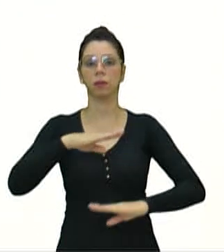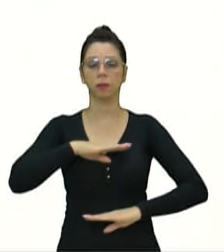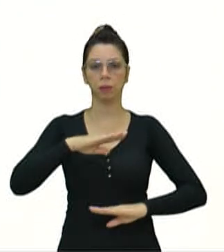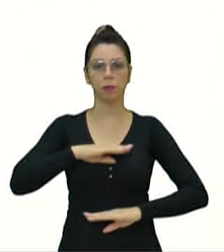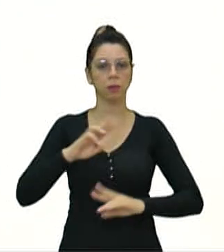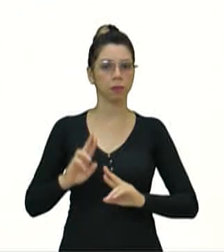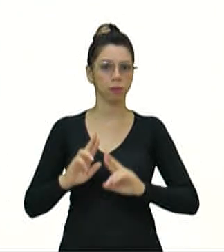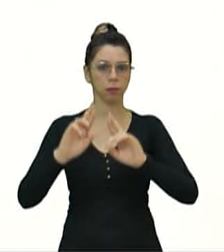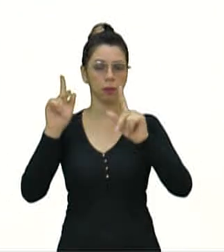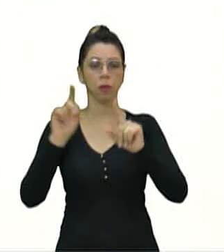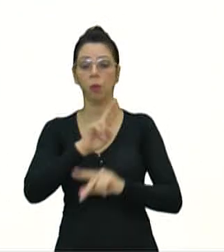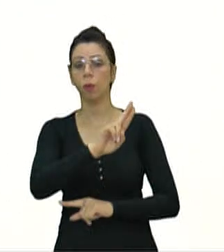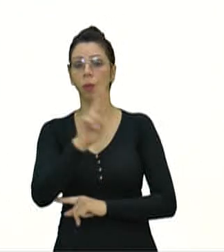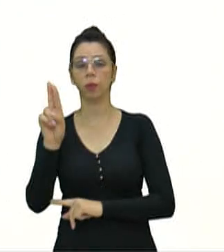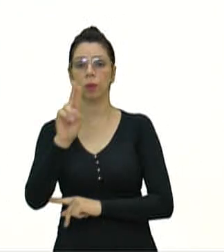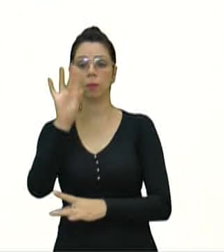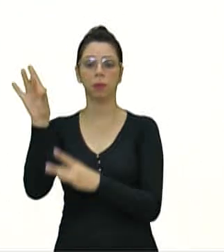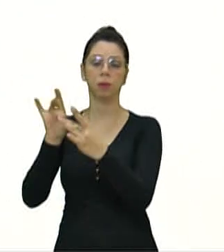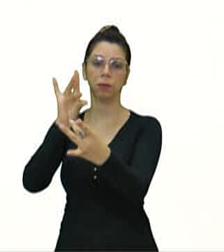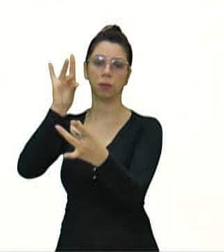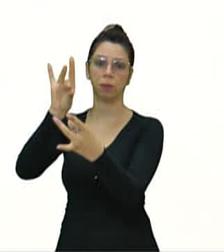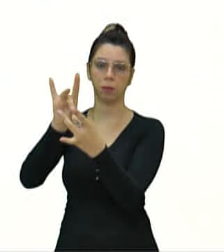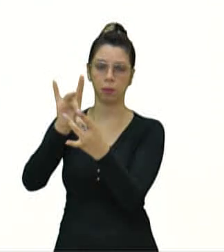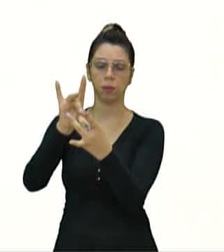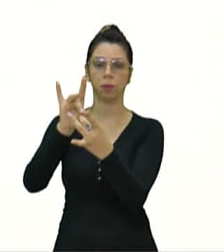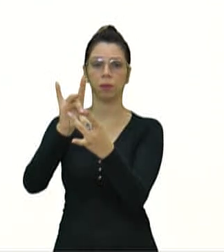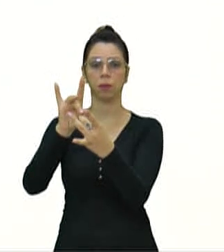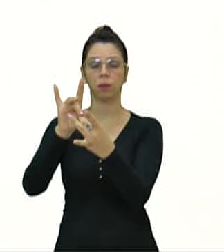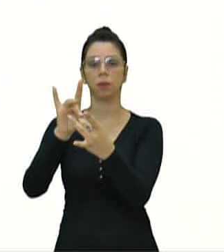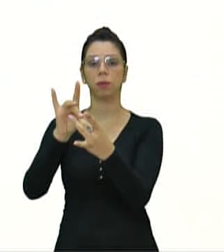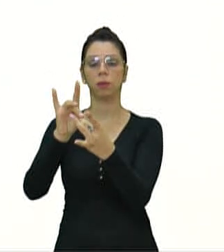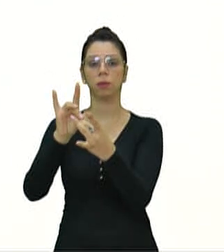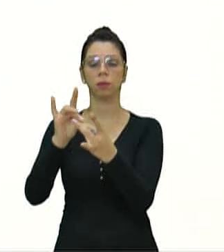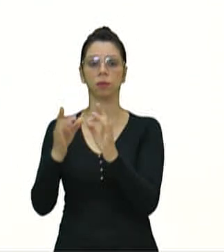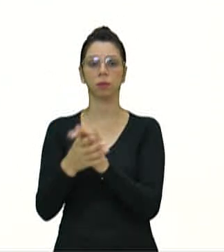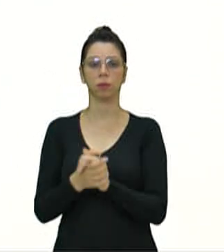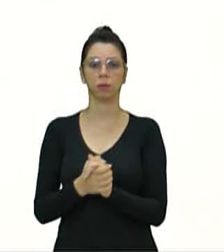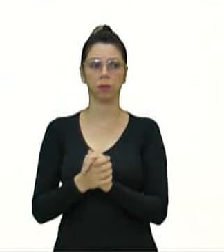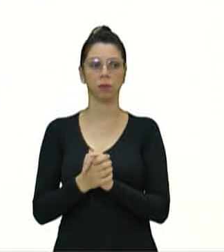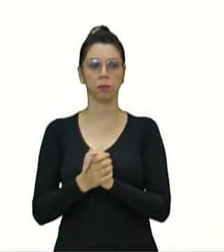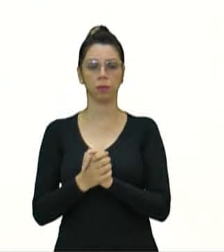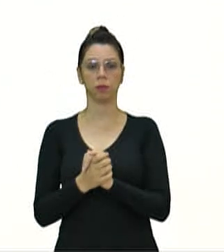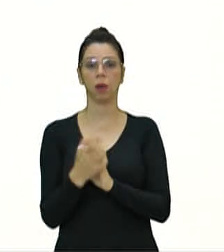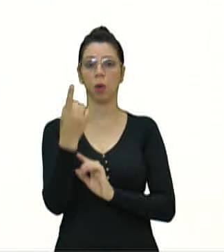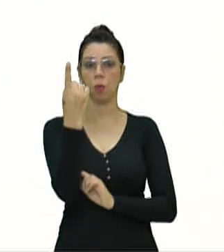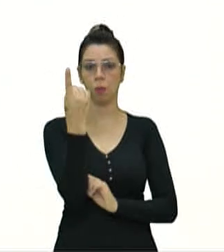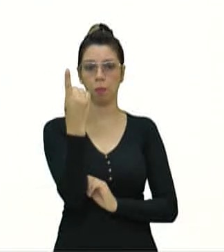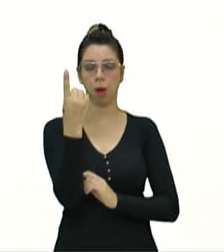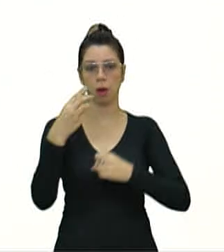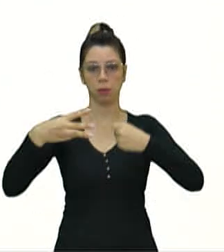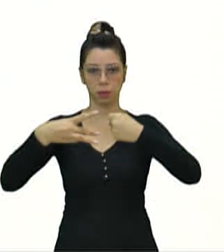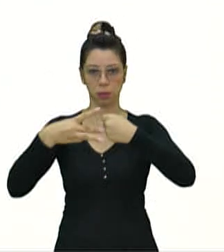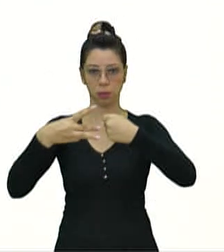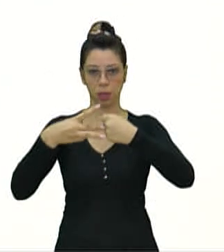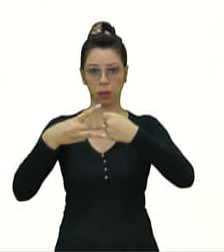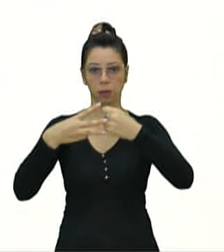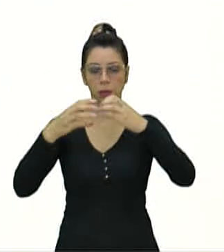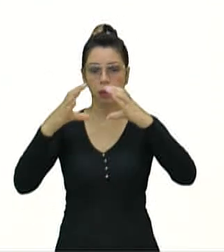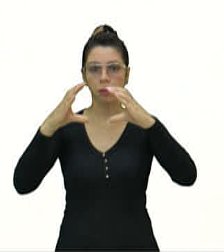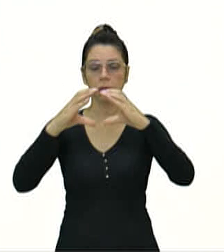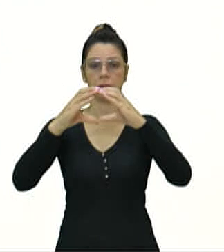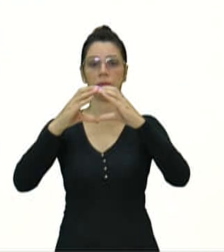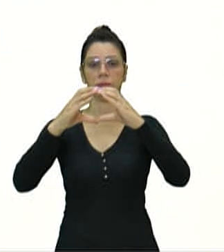O nome específico, no caso de um organismo unicelular que se divide espontaneamente em duas